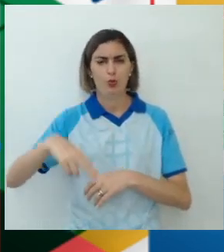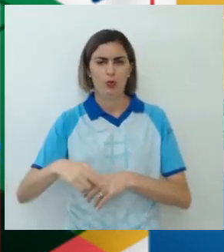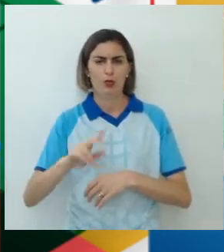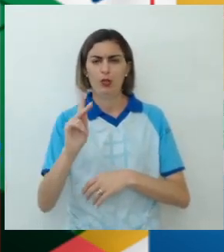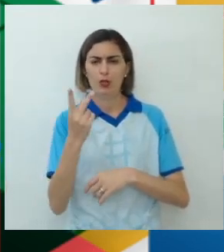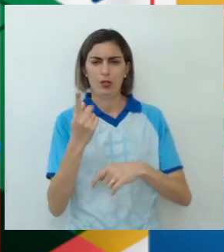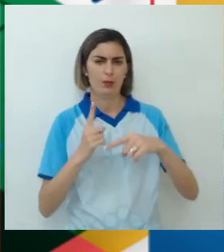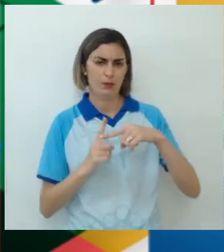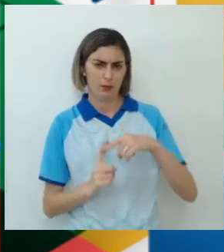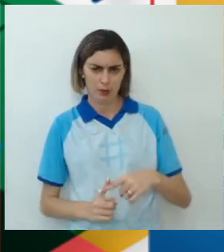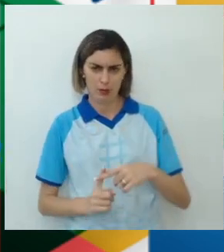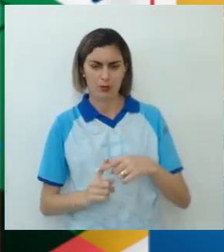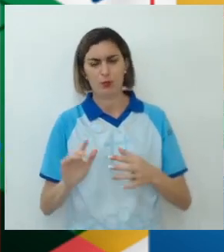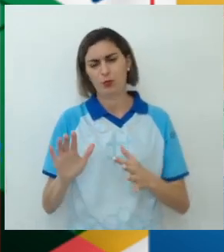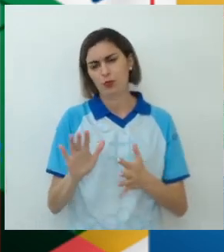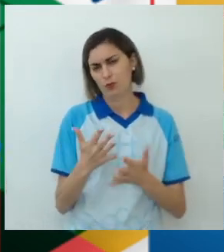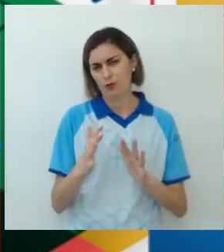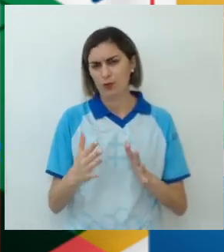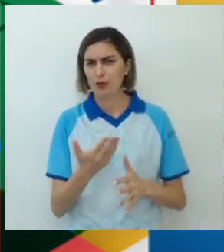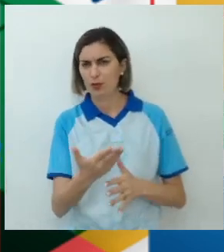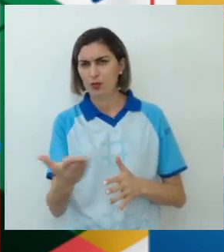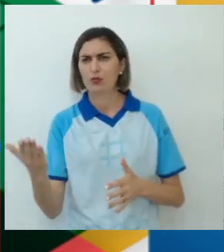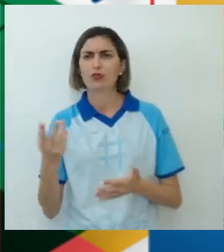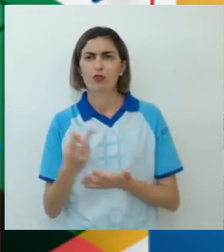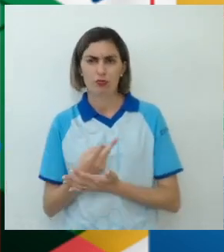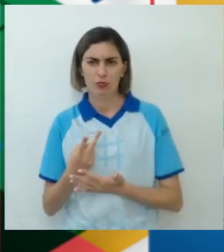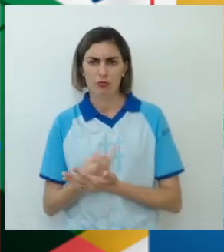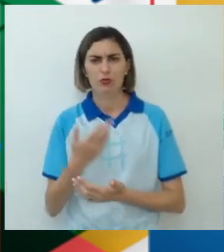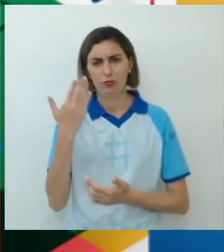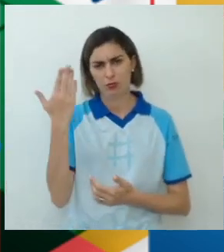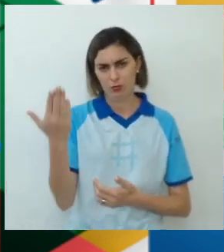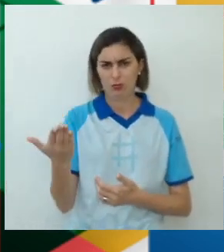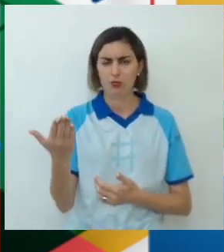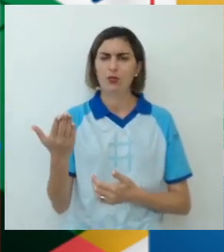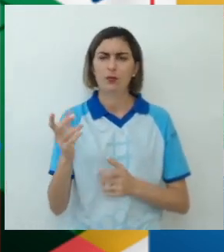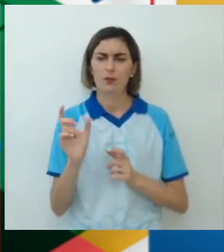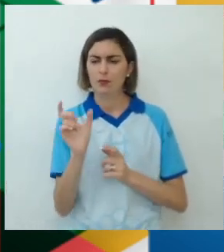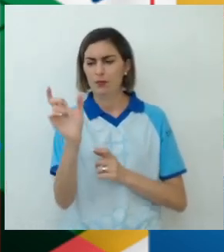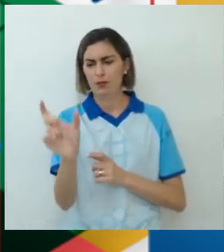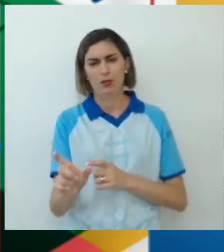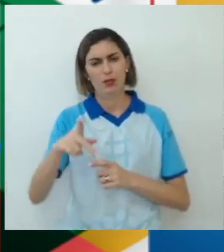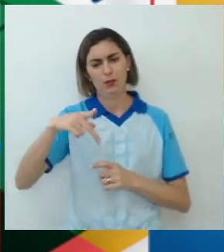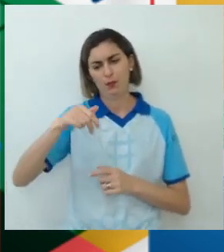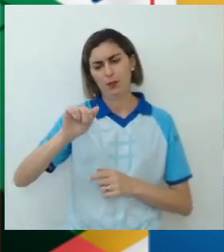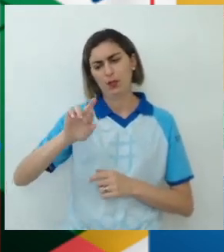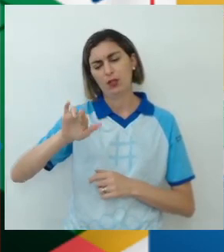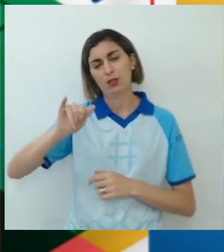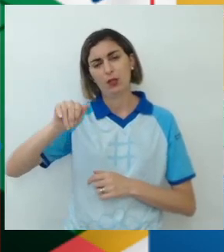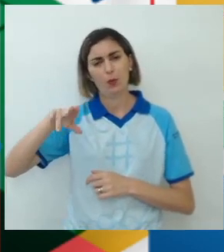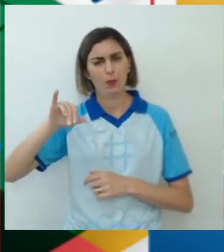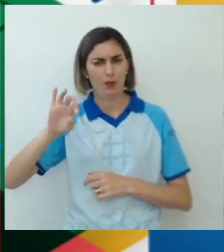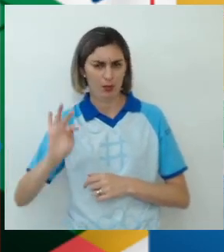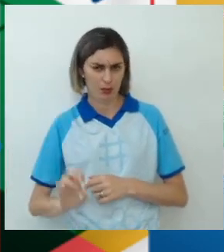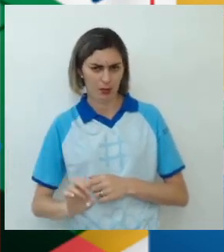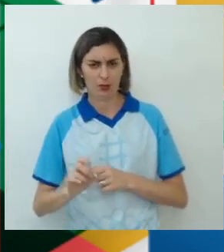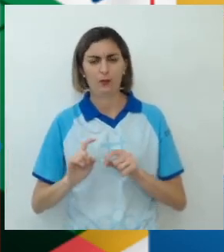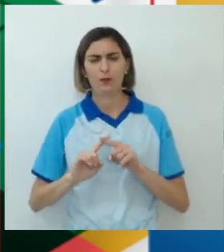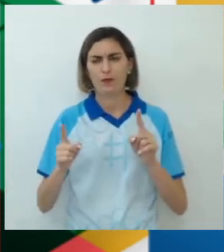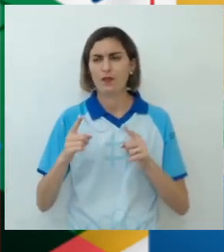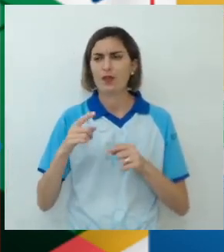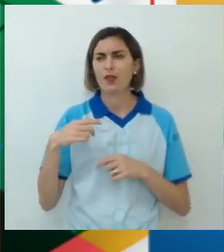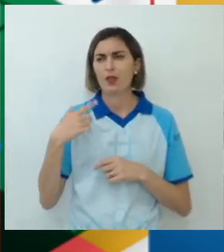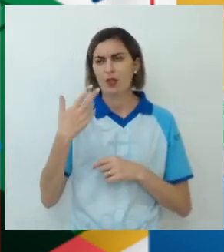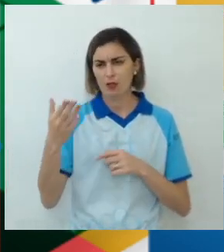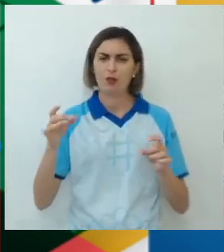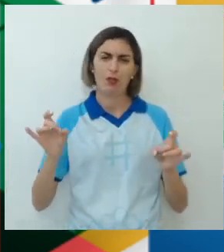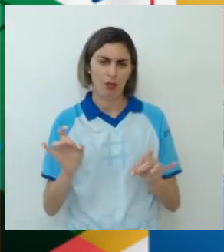Então, provavelmente esse item aqui já está errado pela palavra parcialmente. Mas não vamos nos apressar, né?